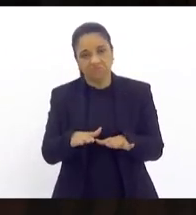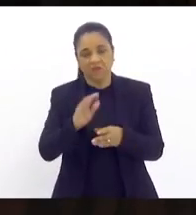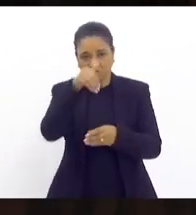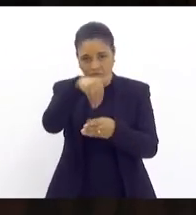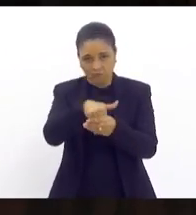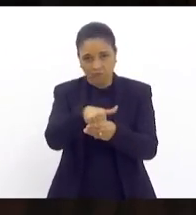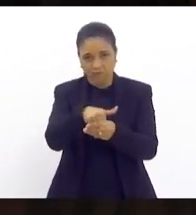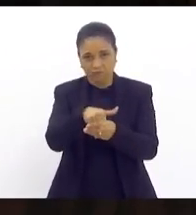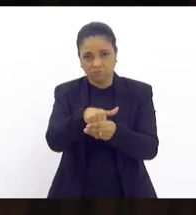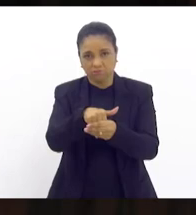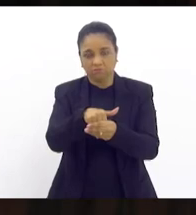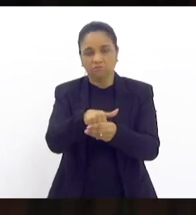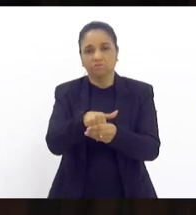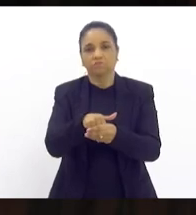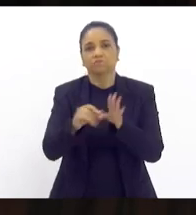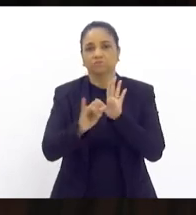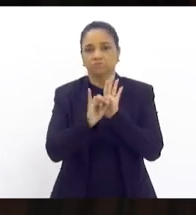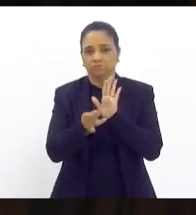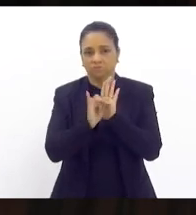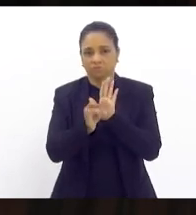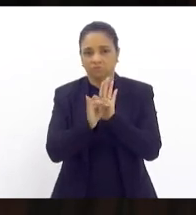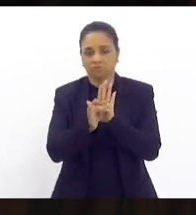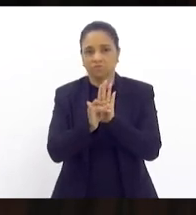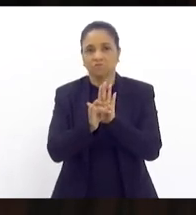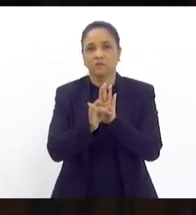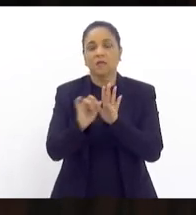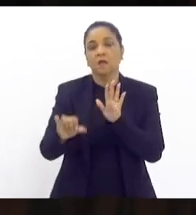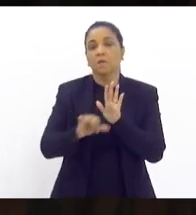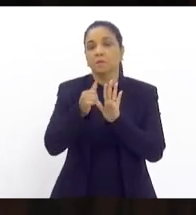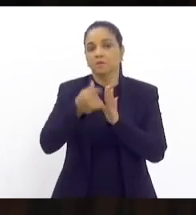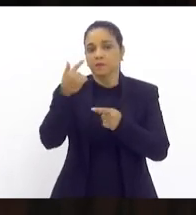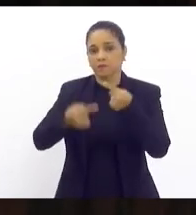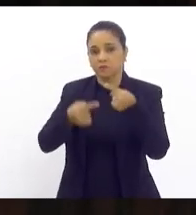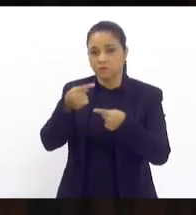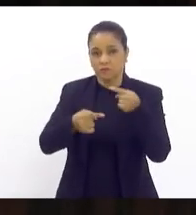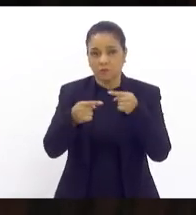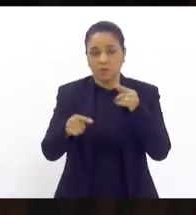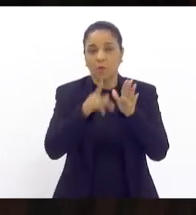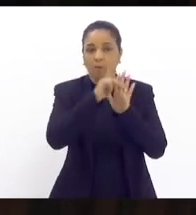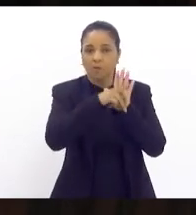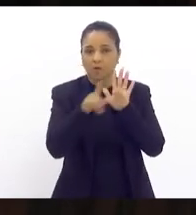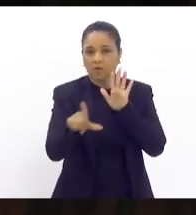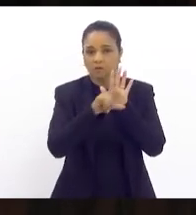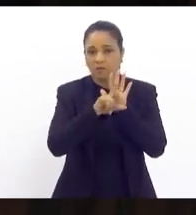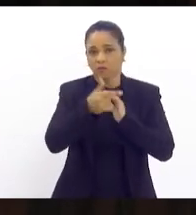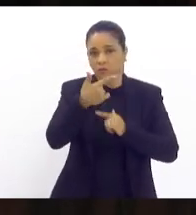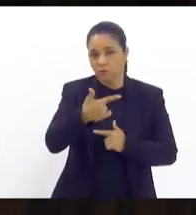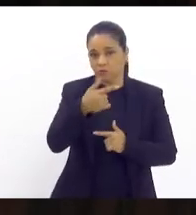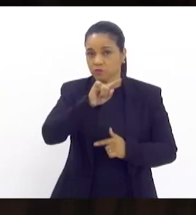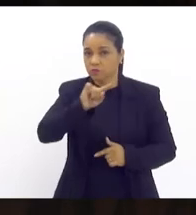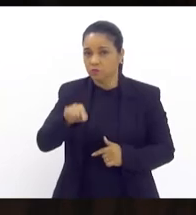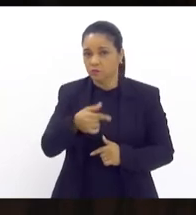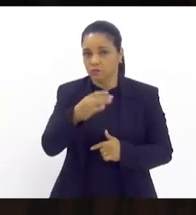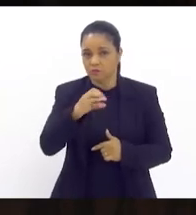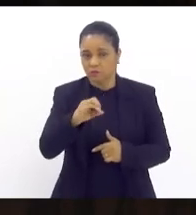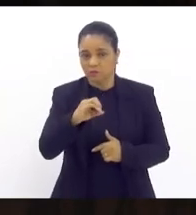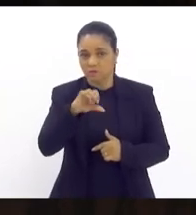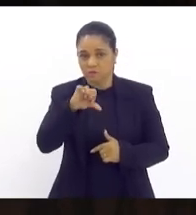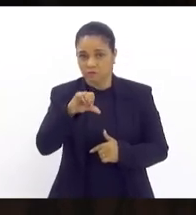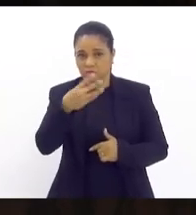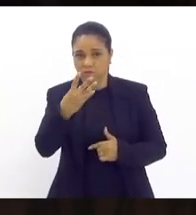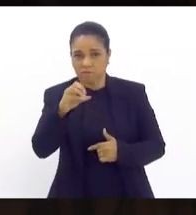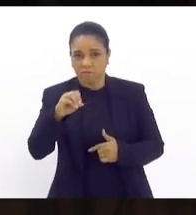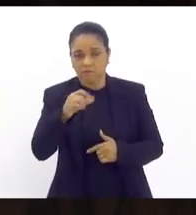aprovada vai autógrafo em primeira discussão projeto de lei e número 2.940 do ano de